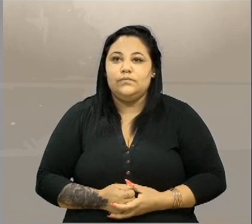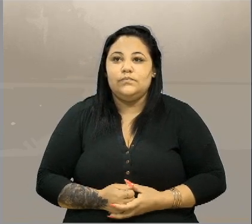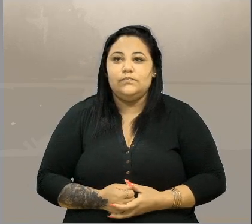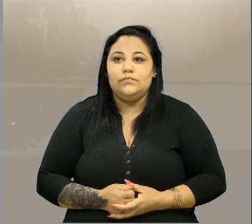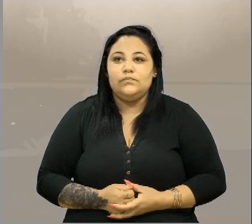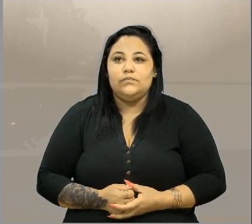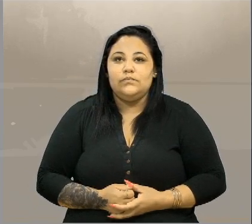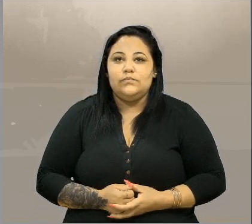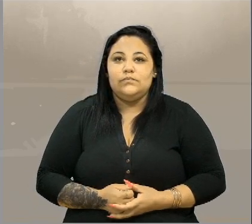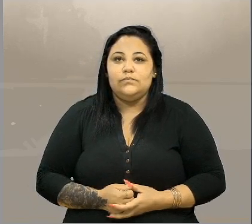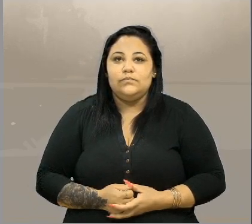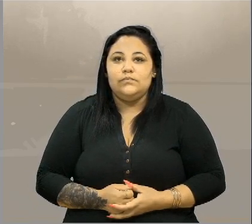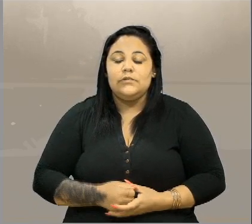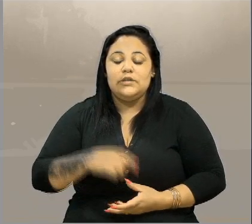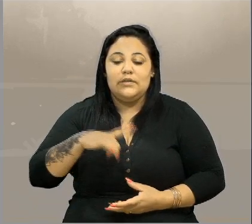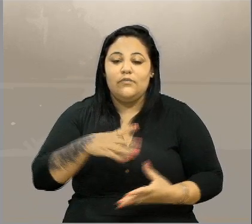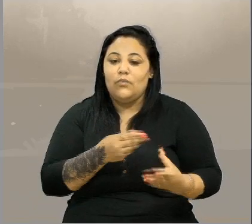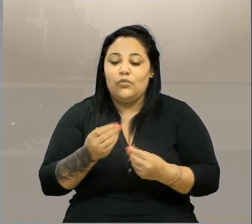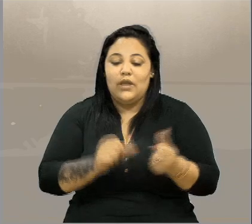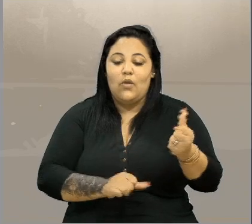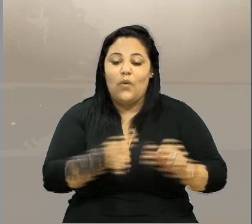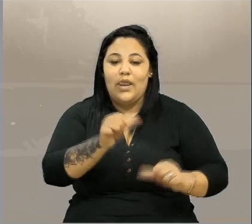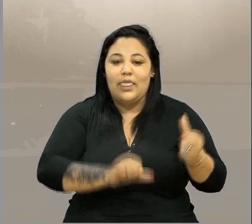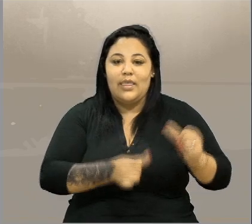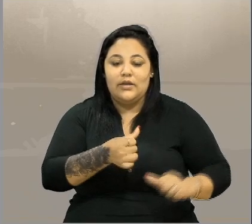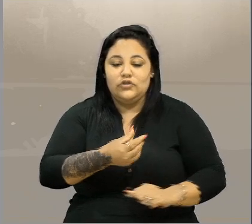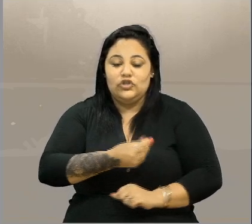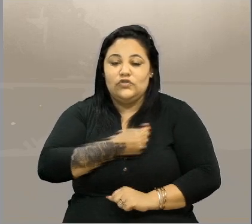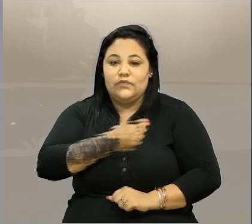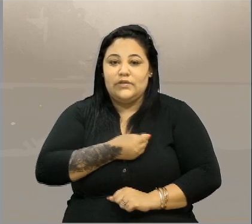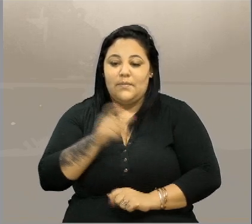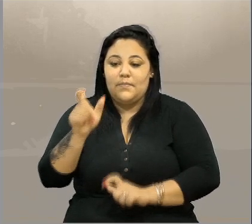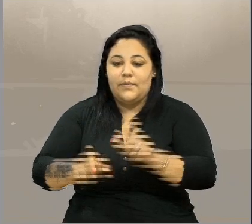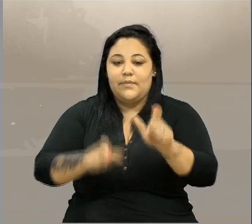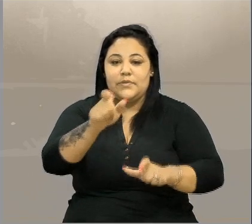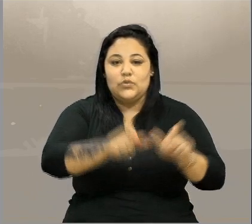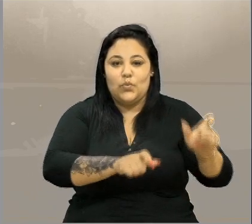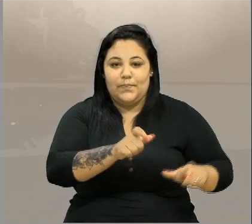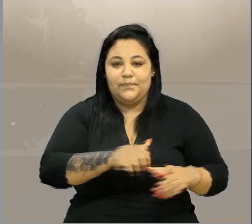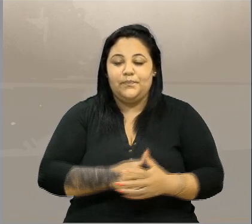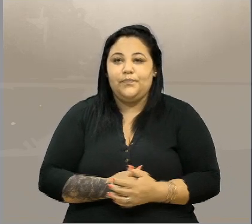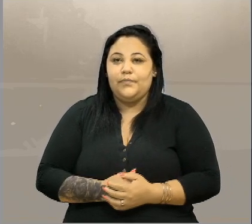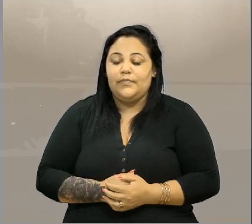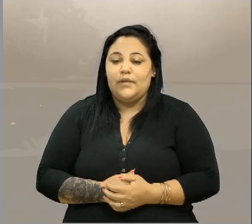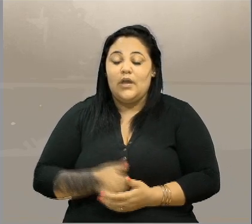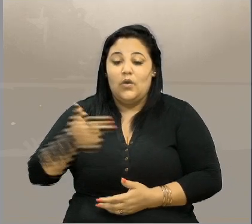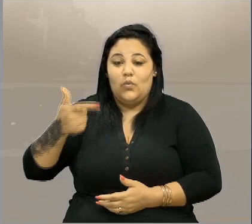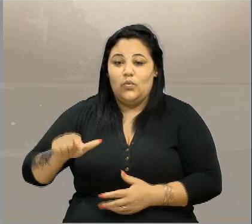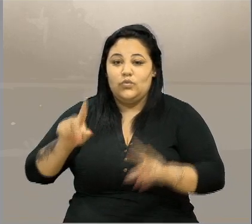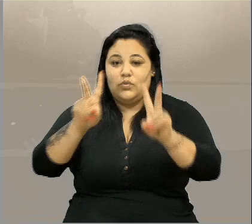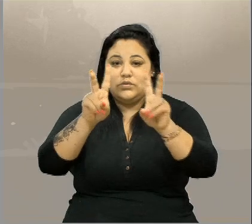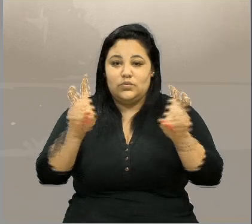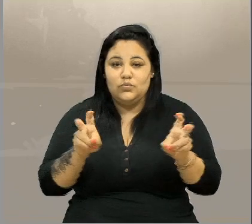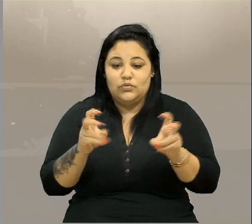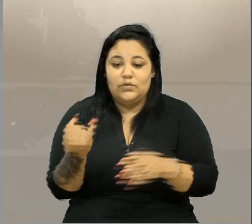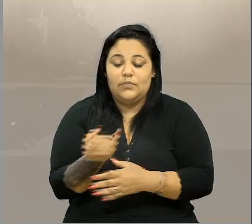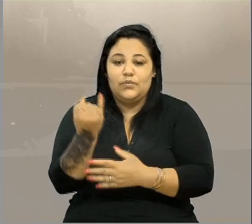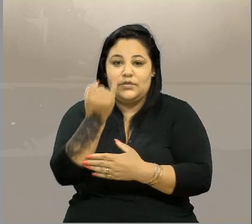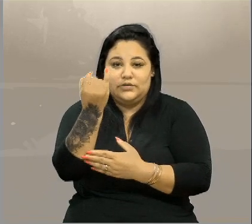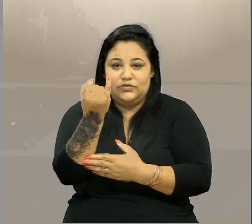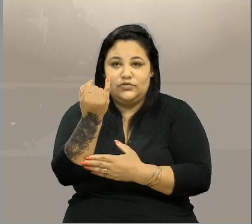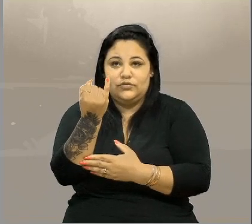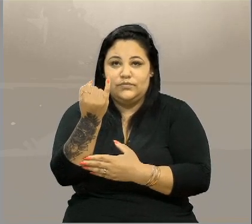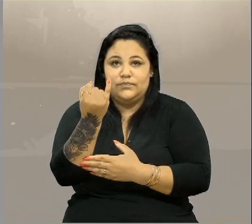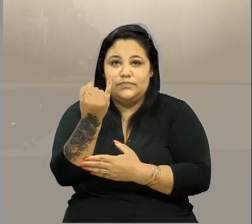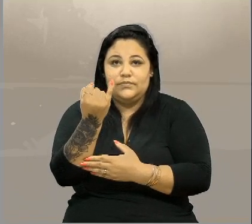que trouxe muita qualidade de vida para as pessoas. Outra pauta extremamente